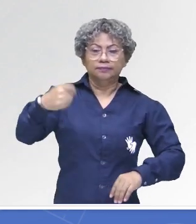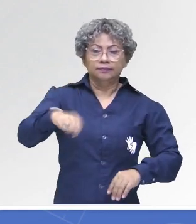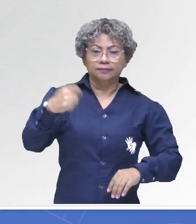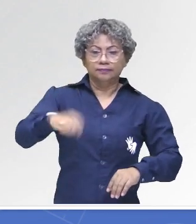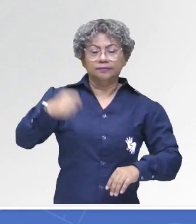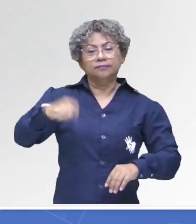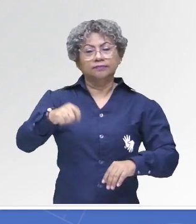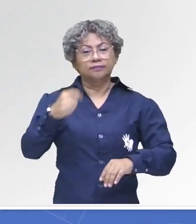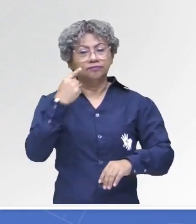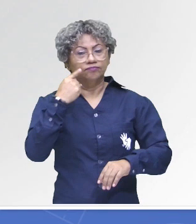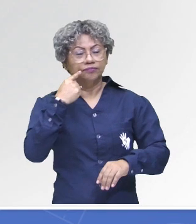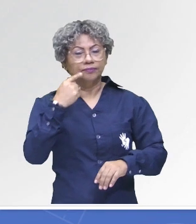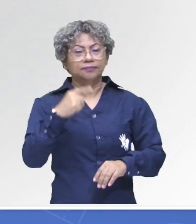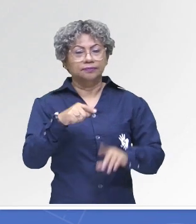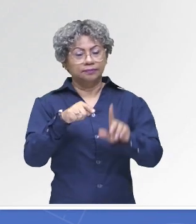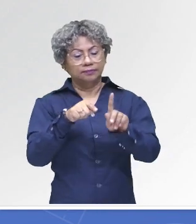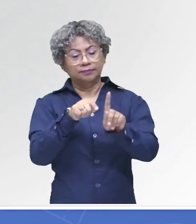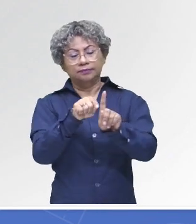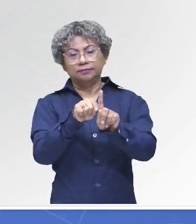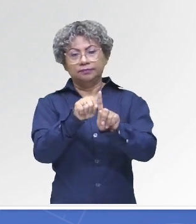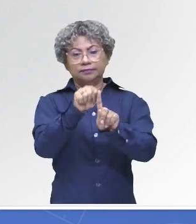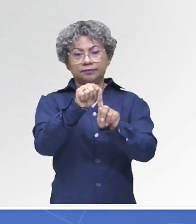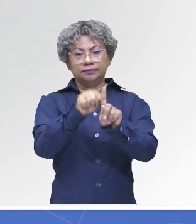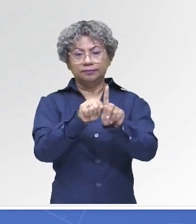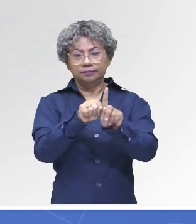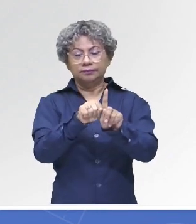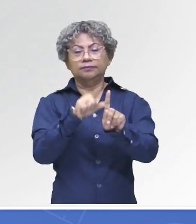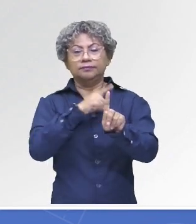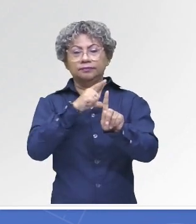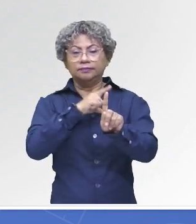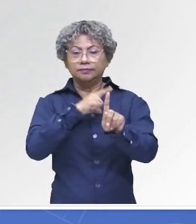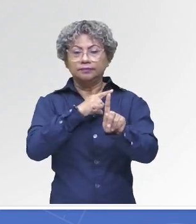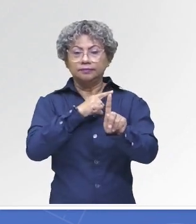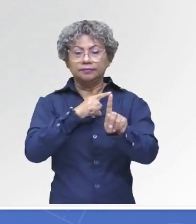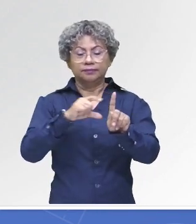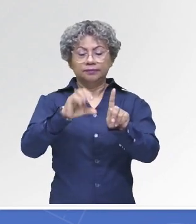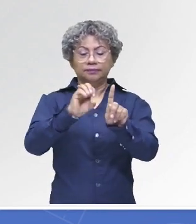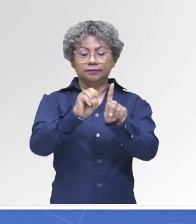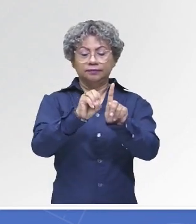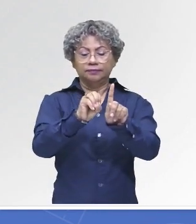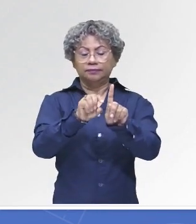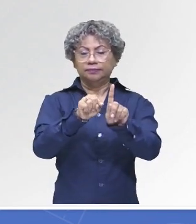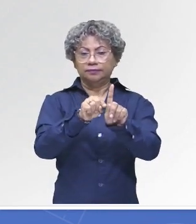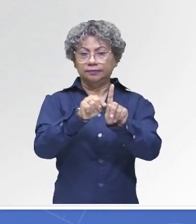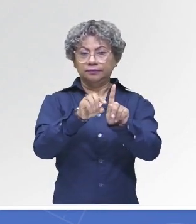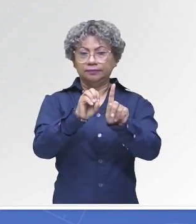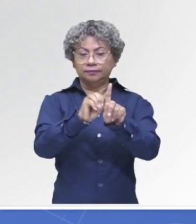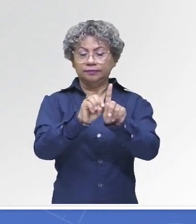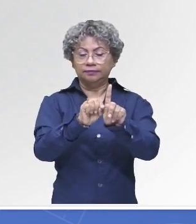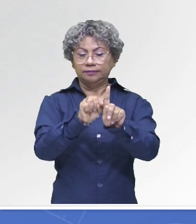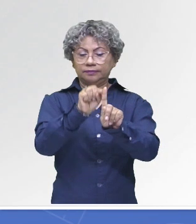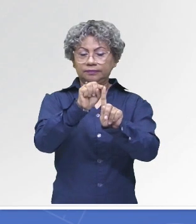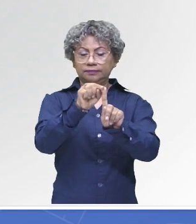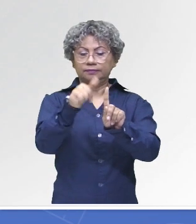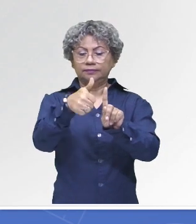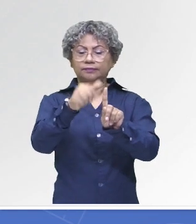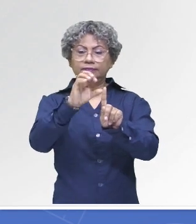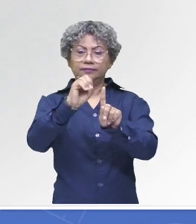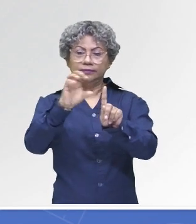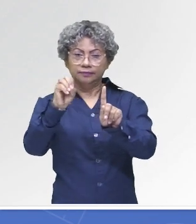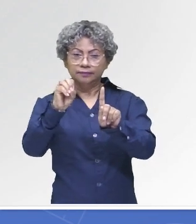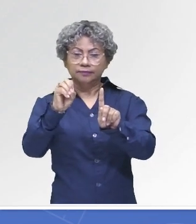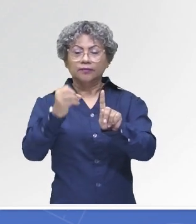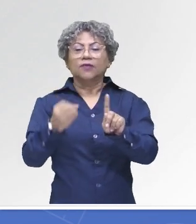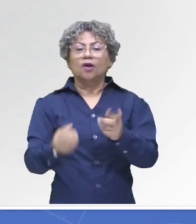esse termômetro, ele tá marcando o 0 e o 100, não é? O ponto de fusão e o ponto de ebulição da